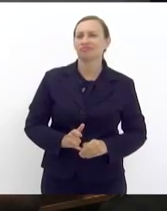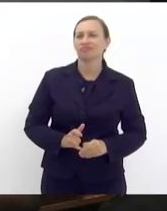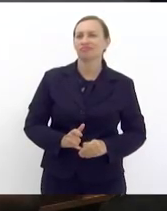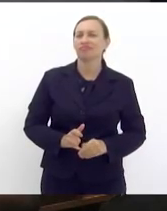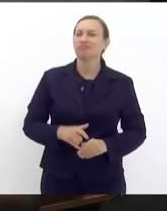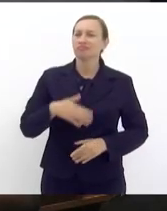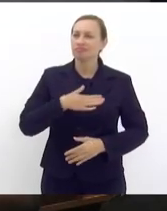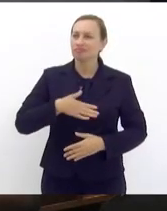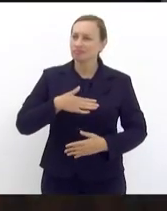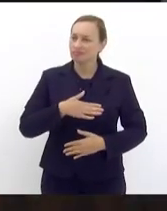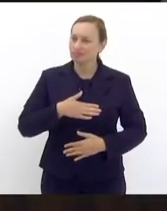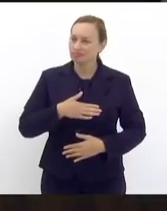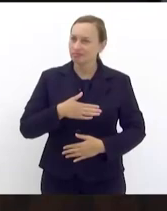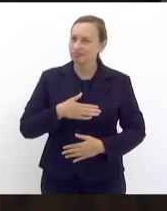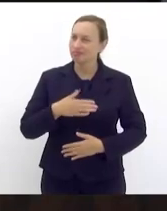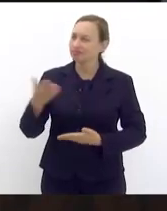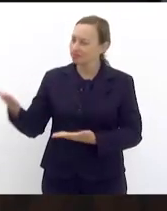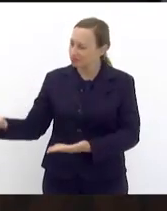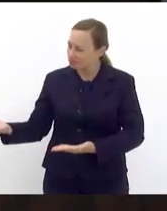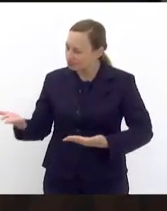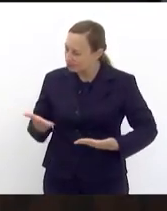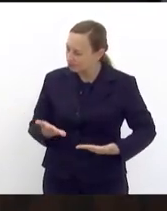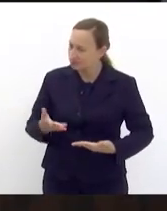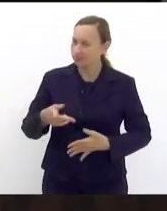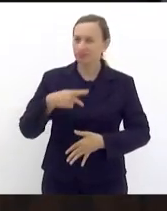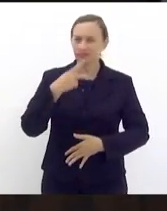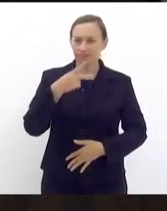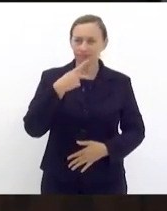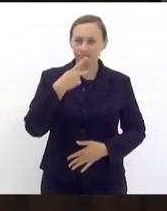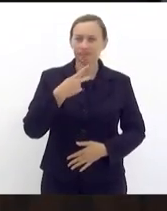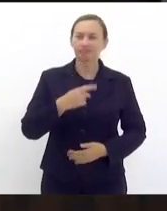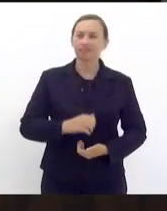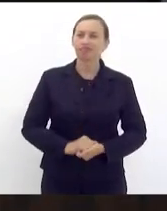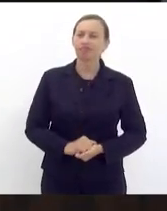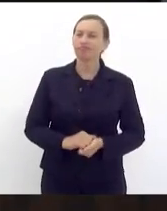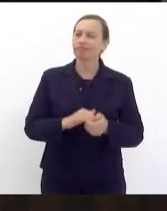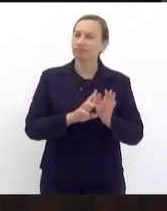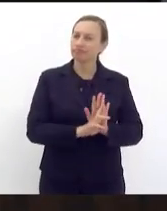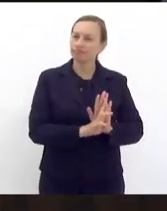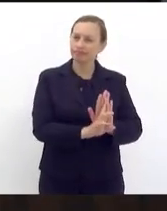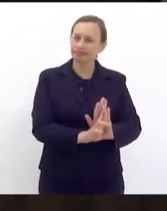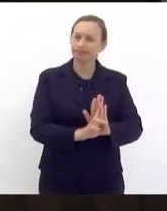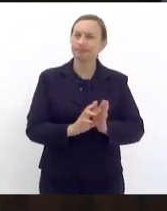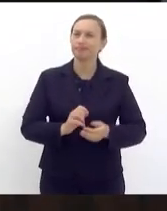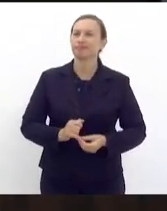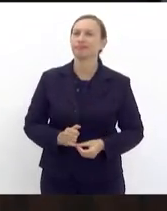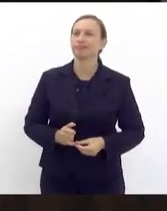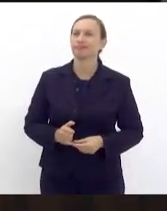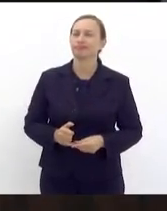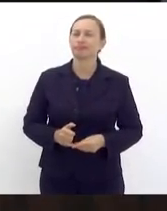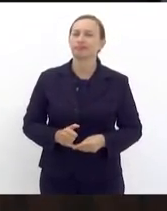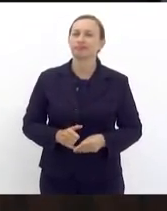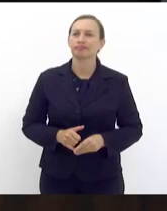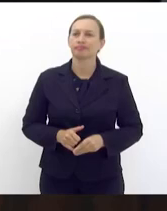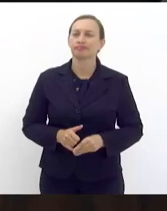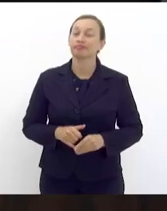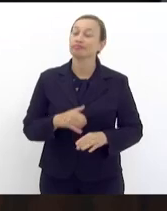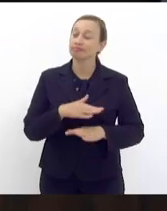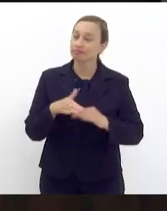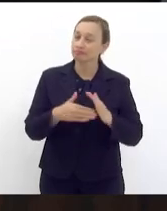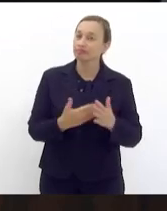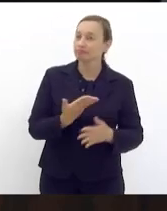Gostaria de chamar para fazer o uso da palavra e representando a todos os queridos